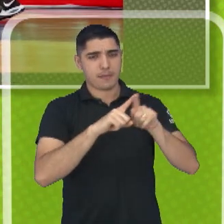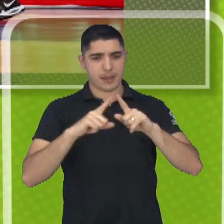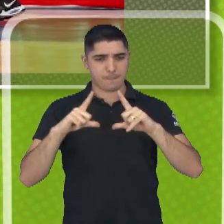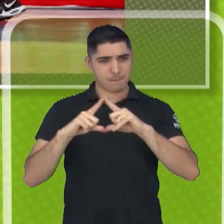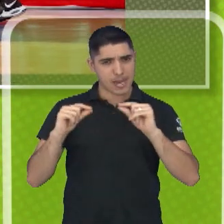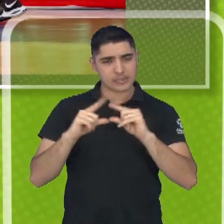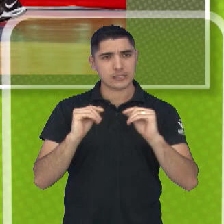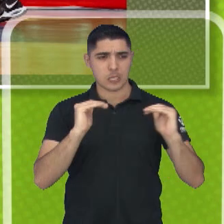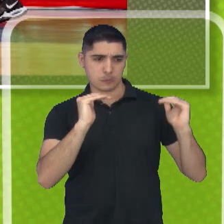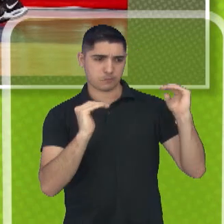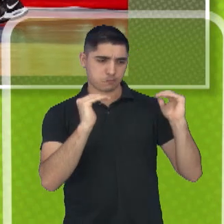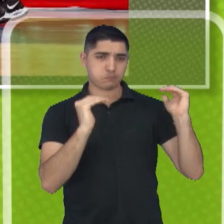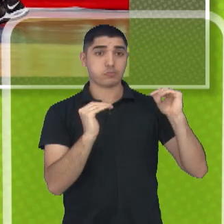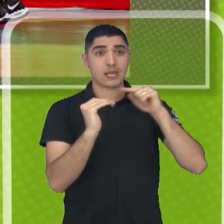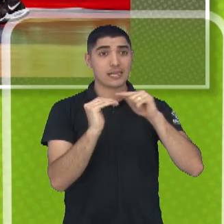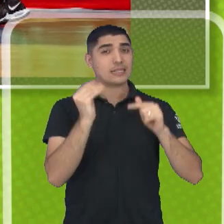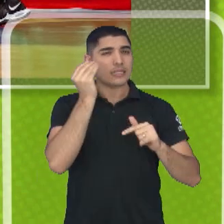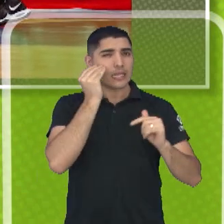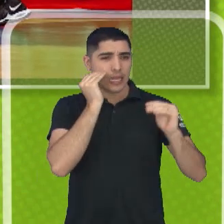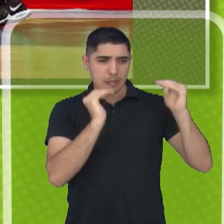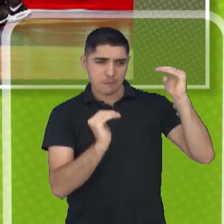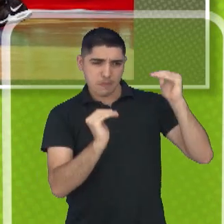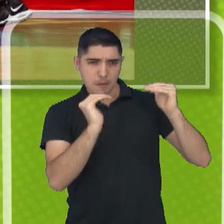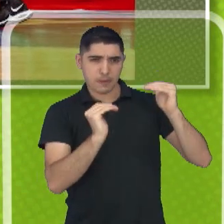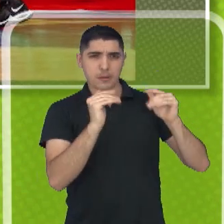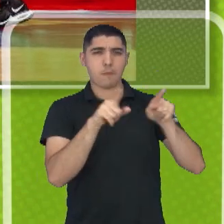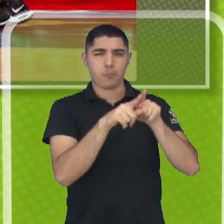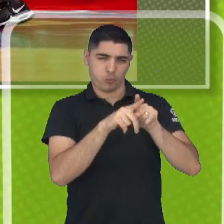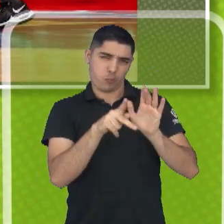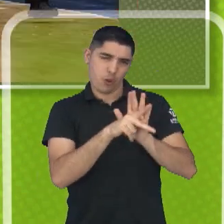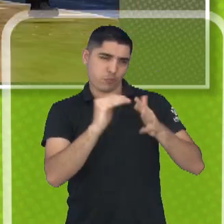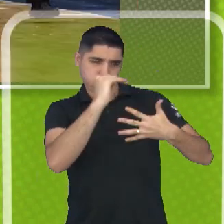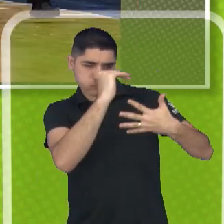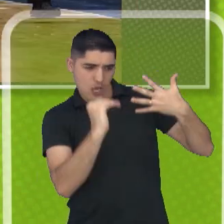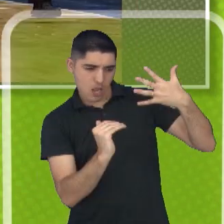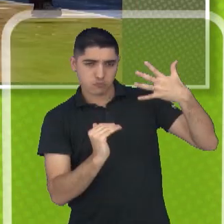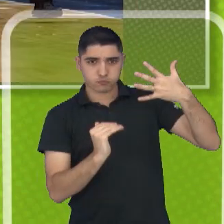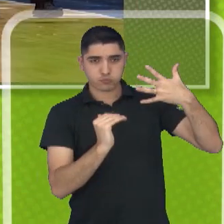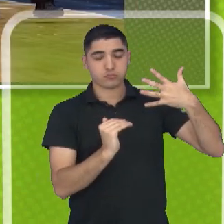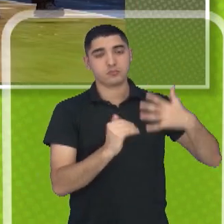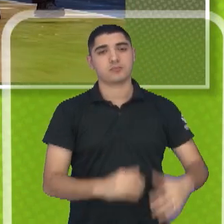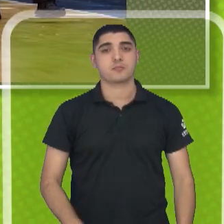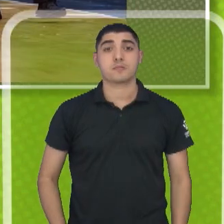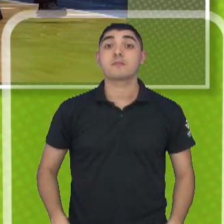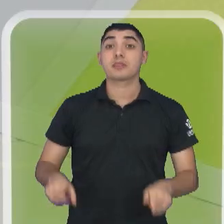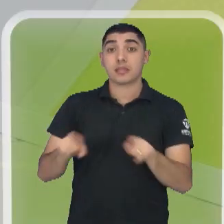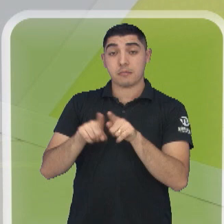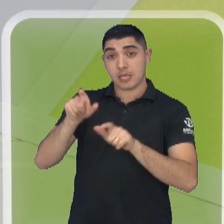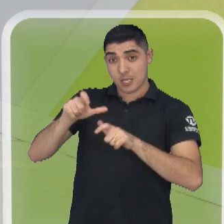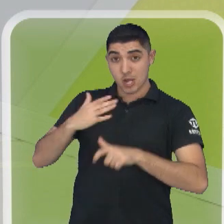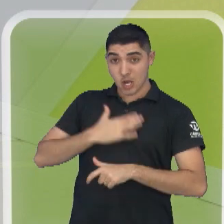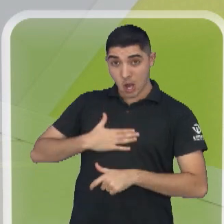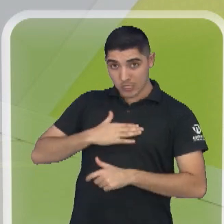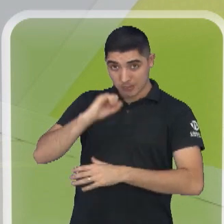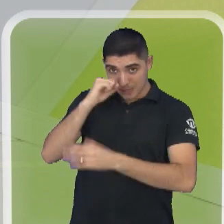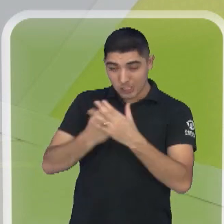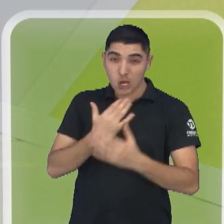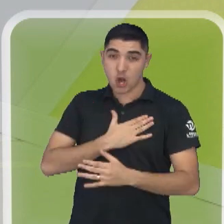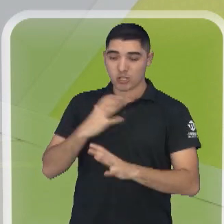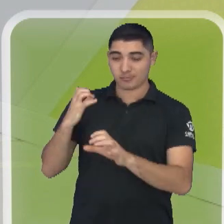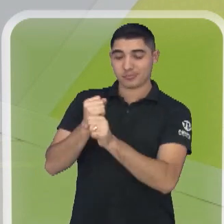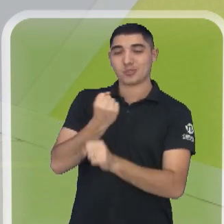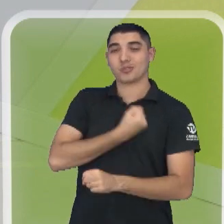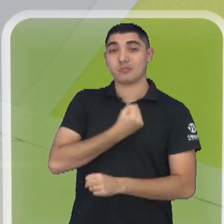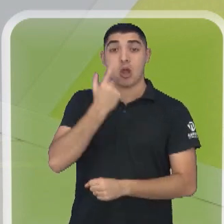que está brigando no meio da tabela. É um importantíssimo resultado do São José contra o Brasília. Quem gosta de basquete gosta de números. E olha só,